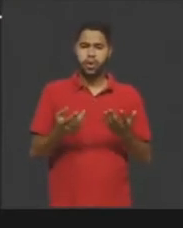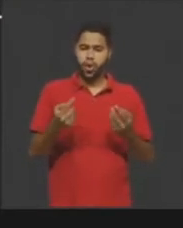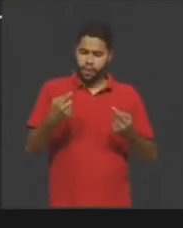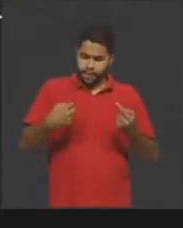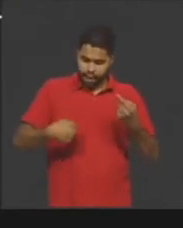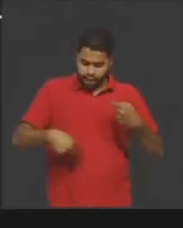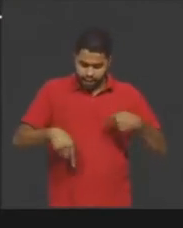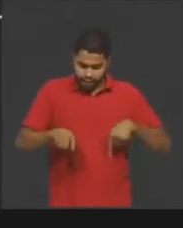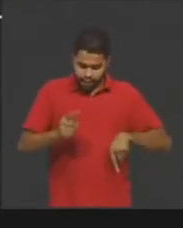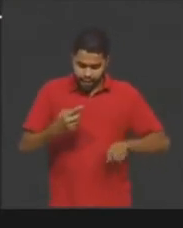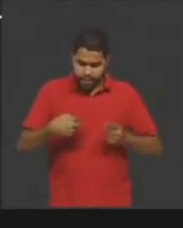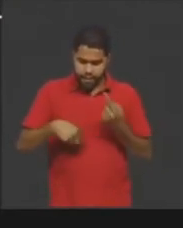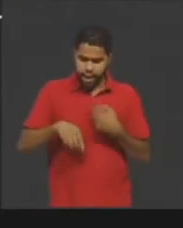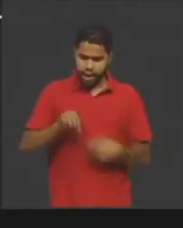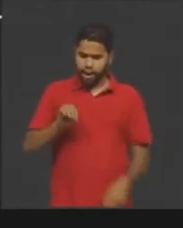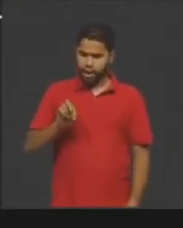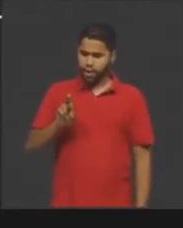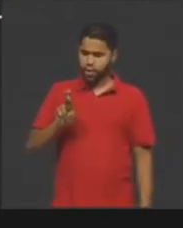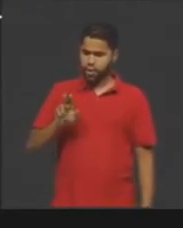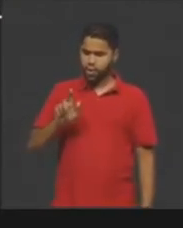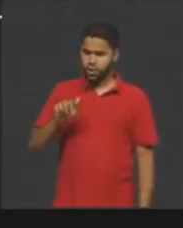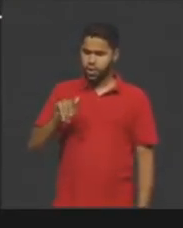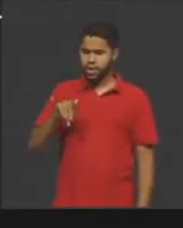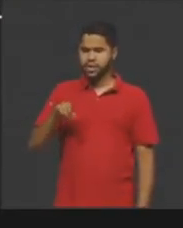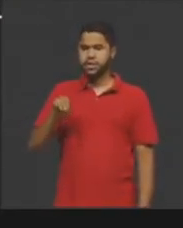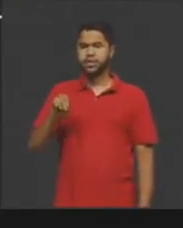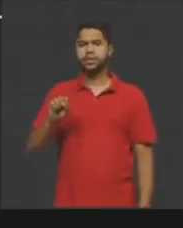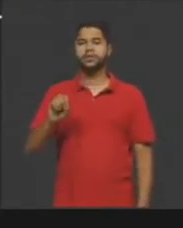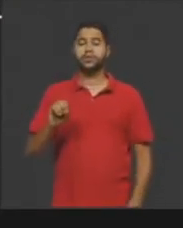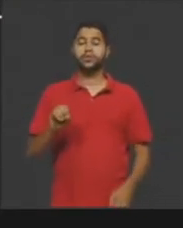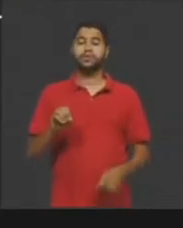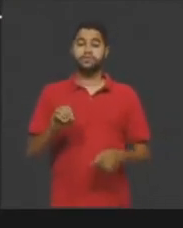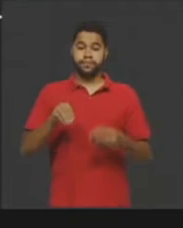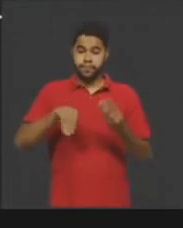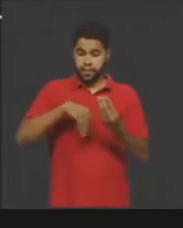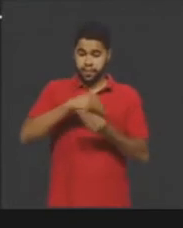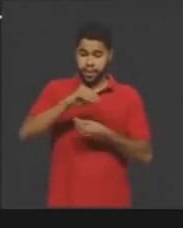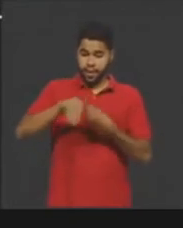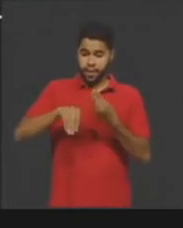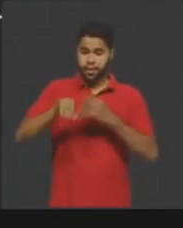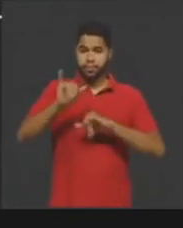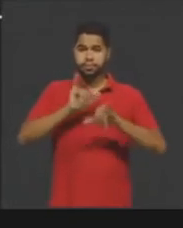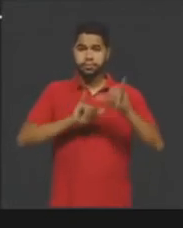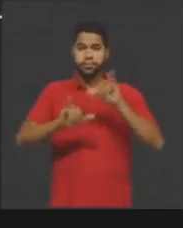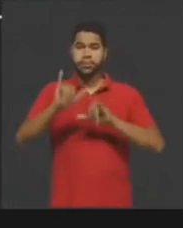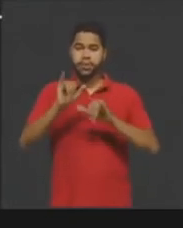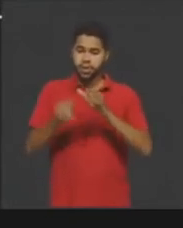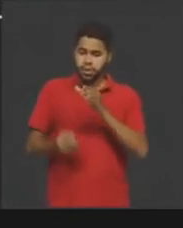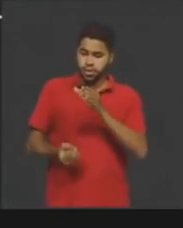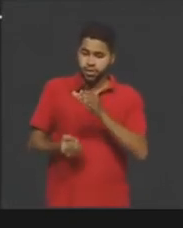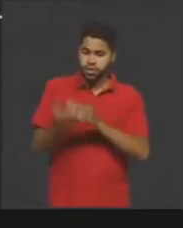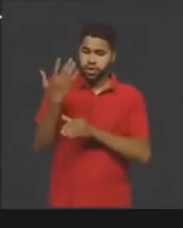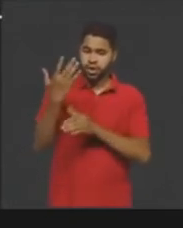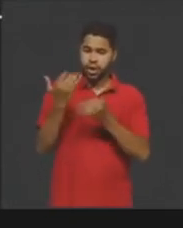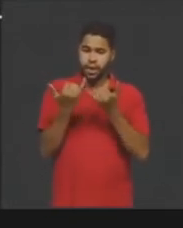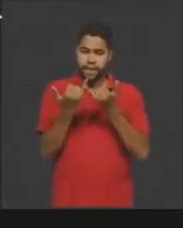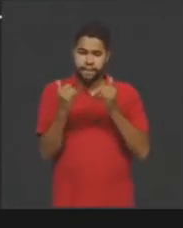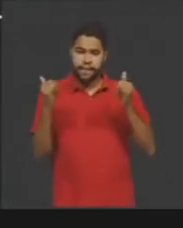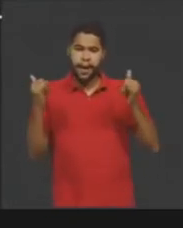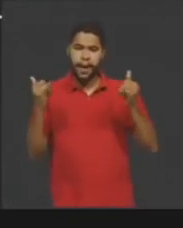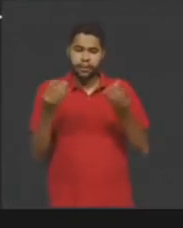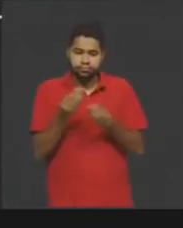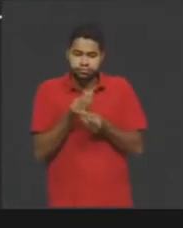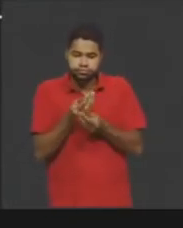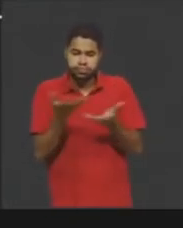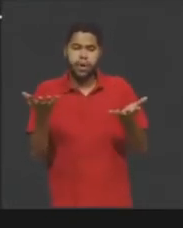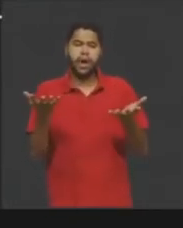Então, essas reações químicas entre esses compostos é que vão gerar a energia